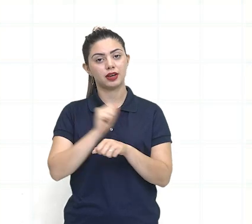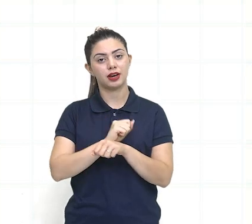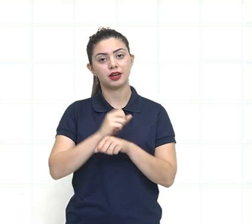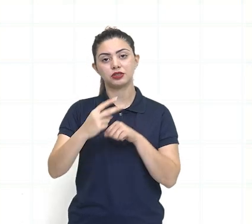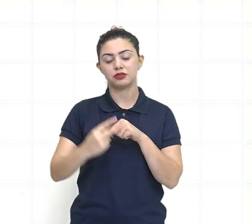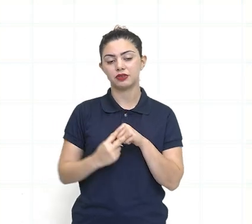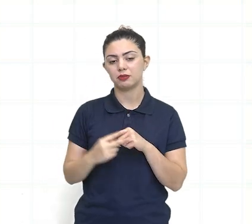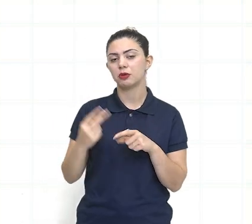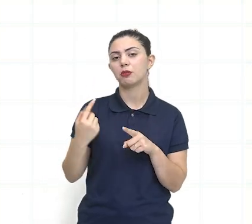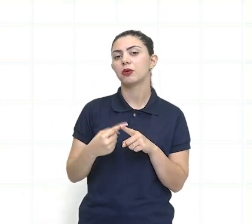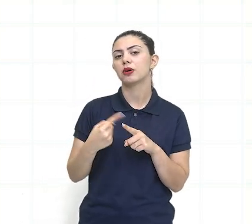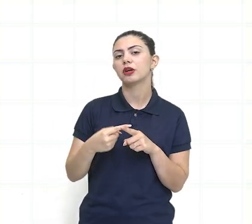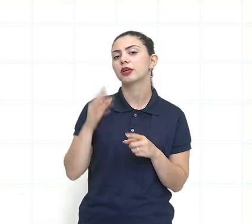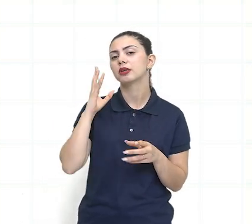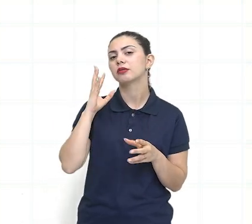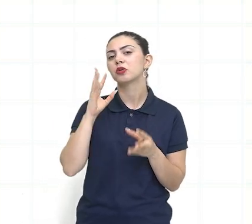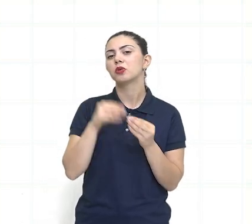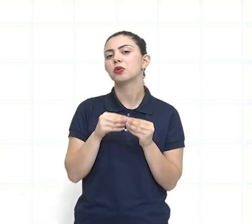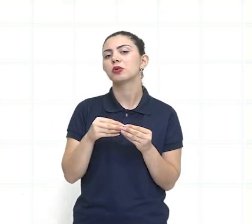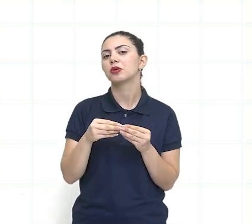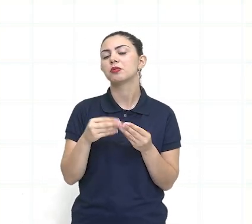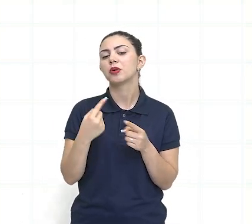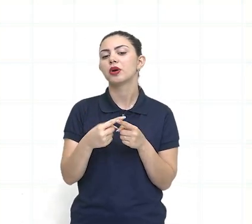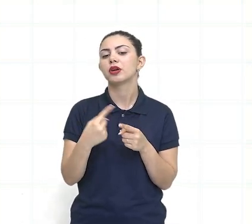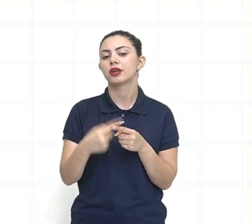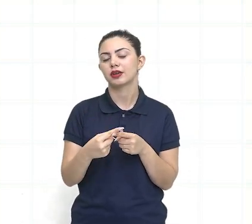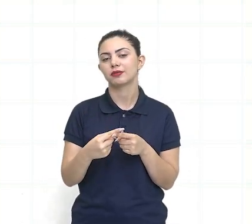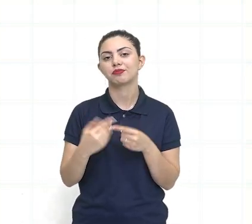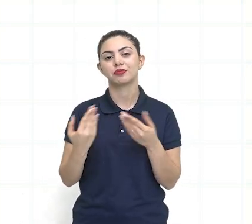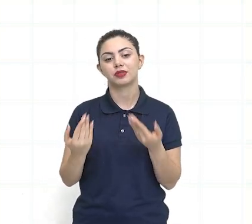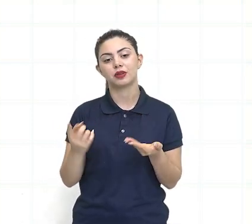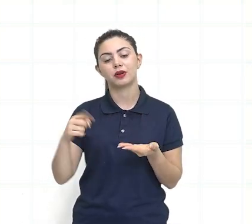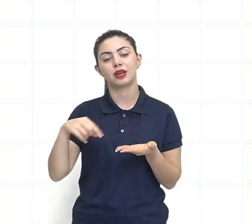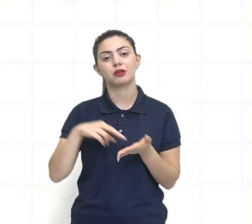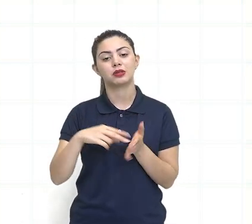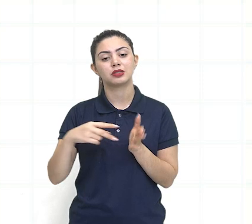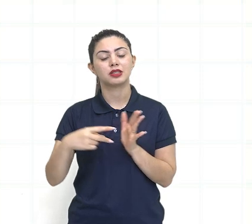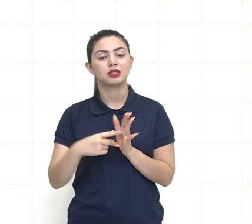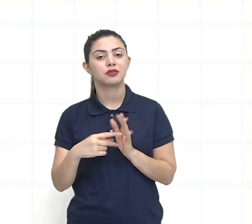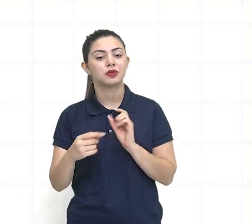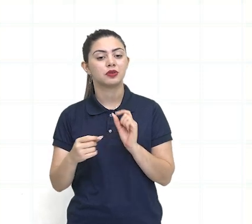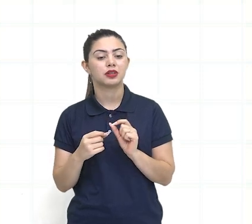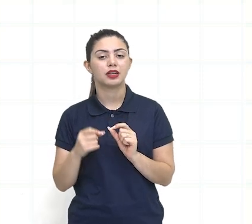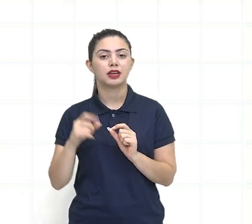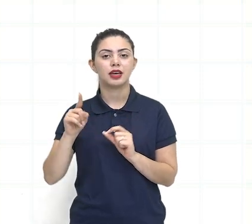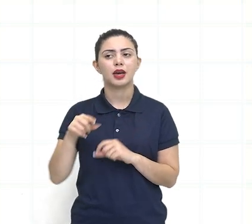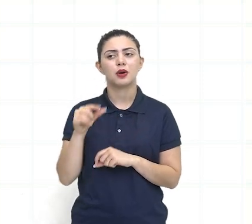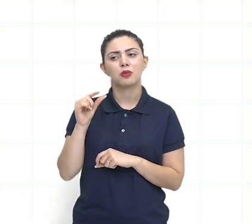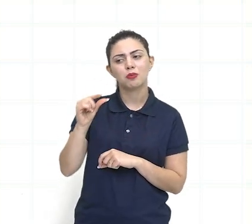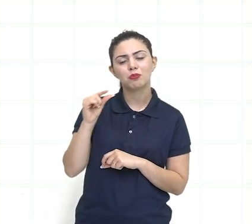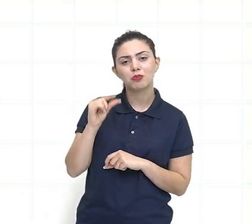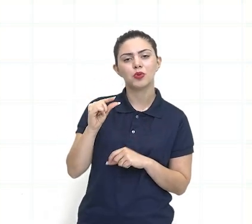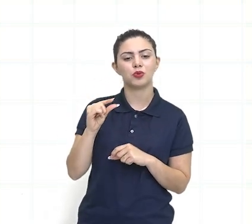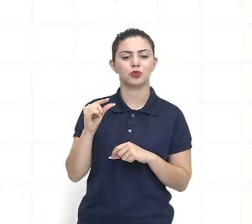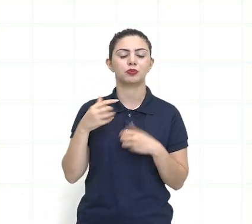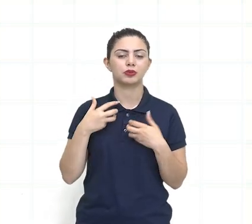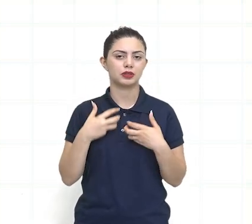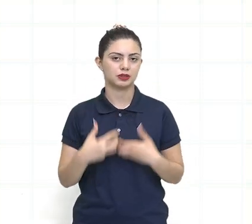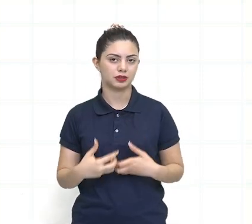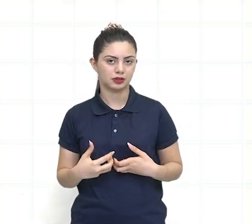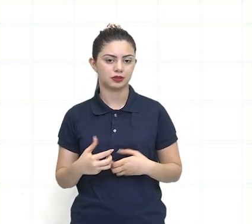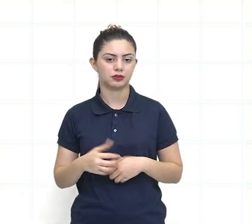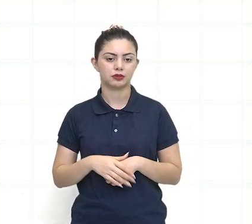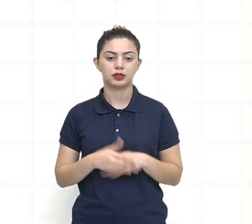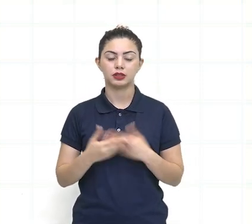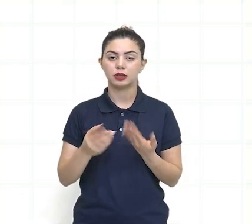que que eu sei que é advérbio? É advérbio porque significa um tanto, um pouco, certo? Então,